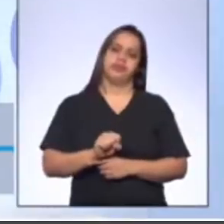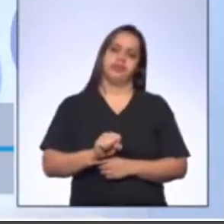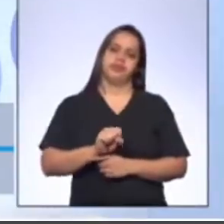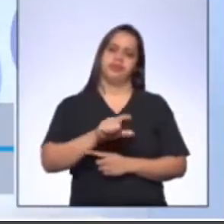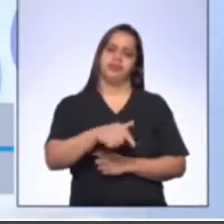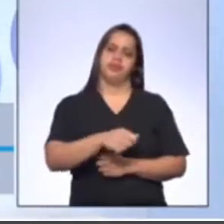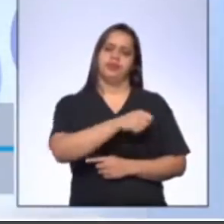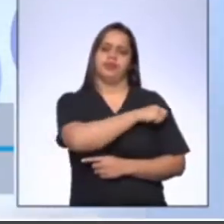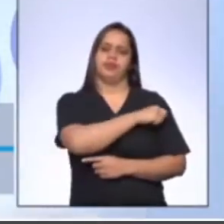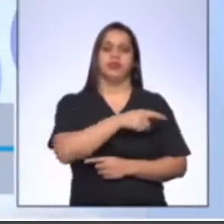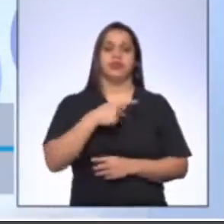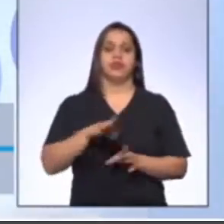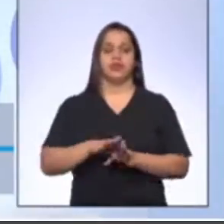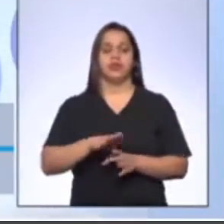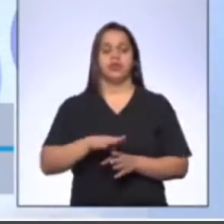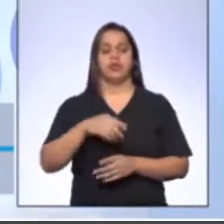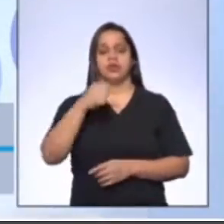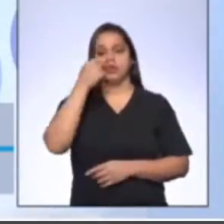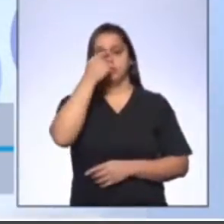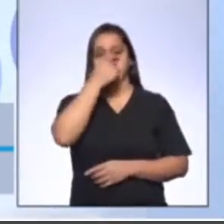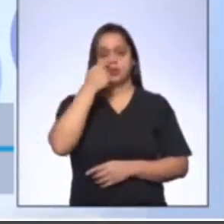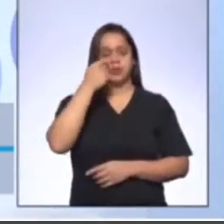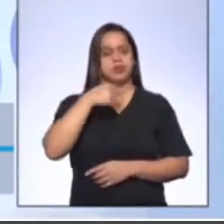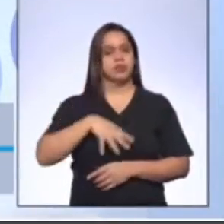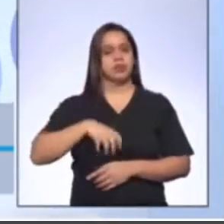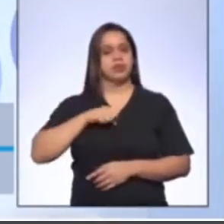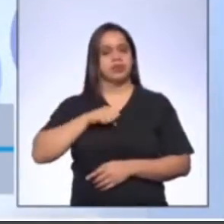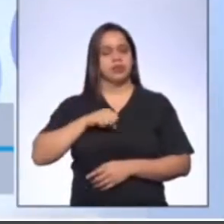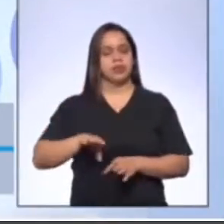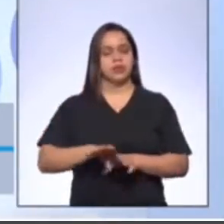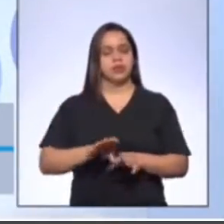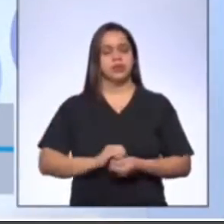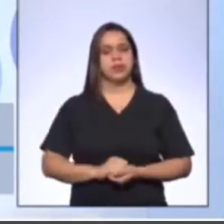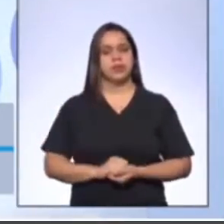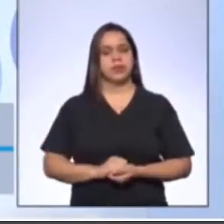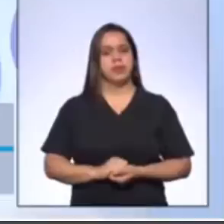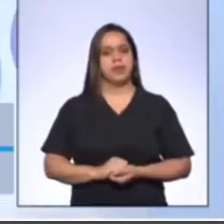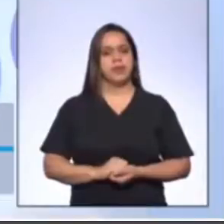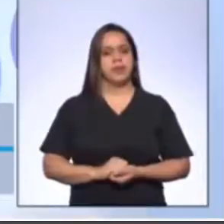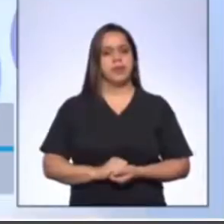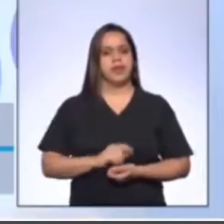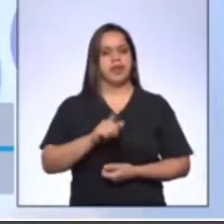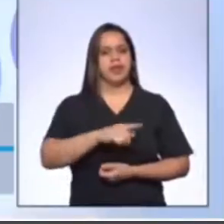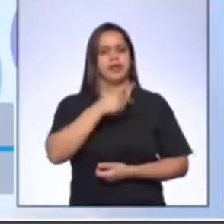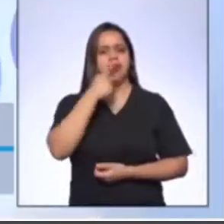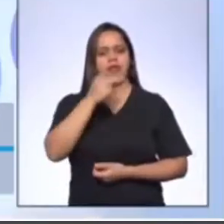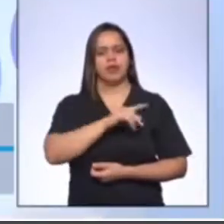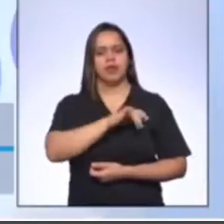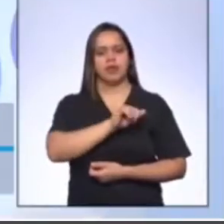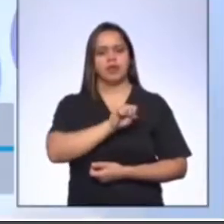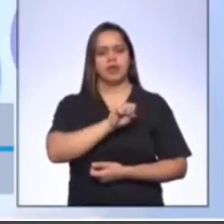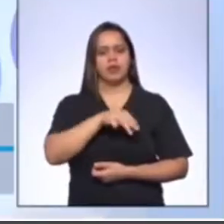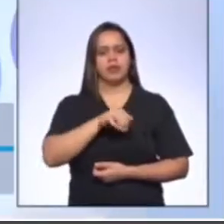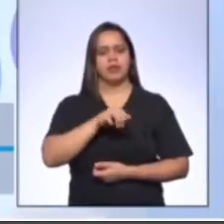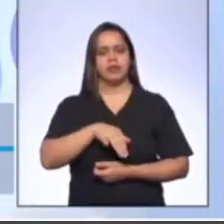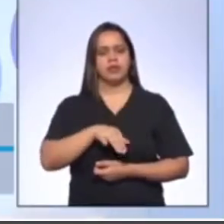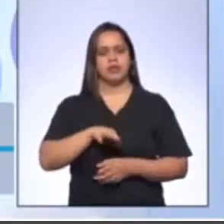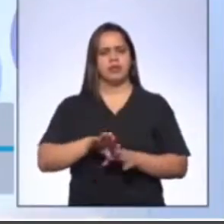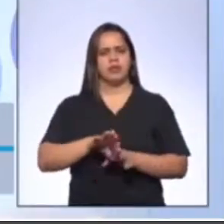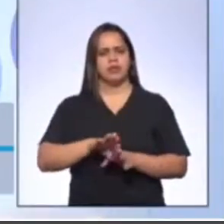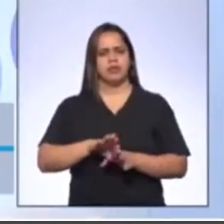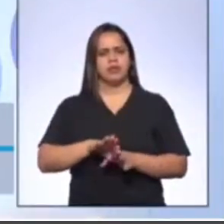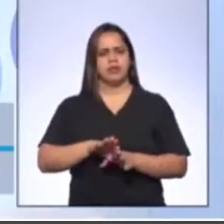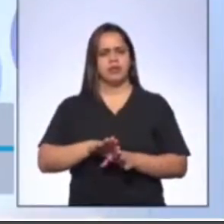nariz e pulmão é aqui que falou é o yasmim falou fígado